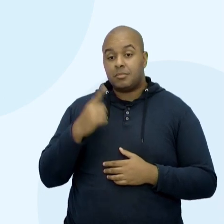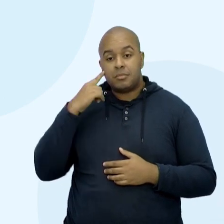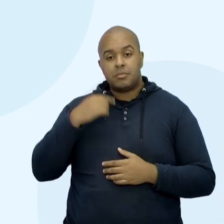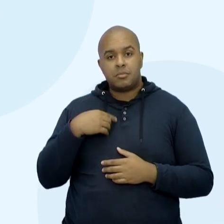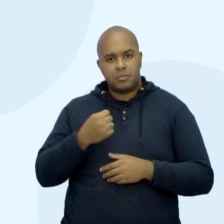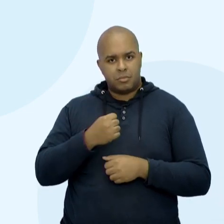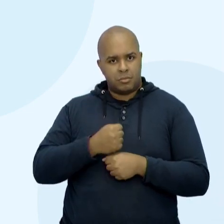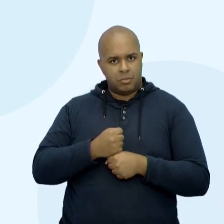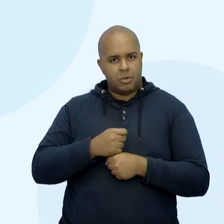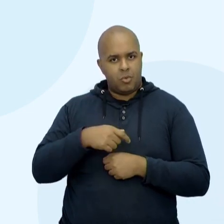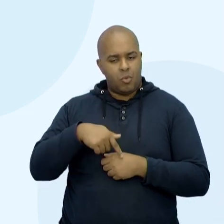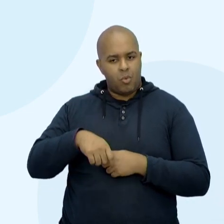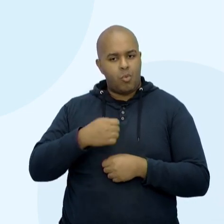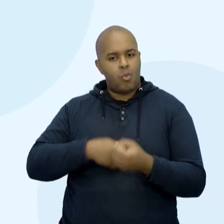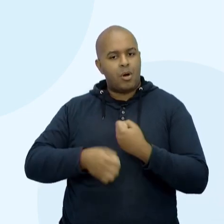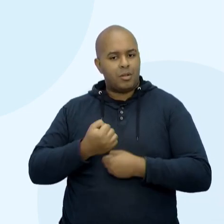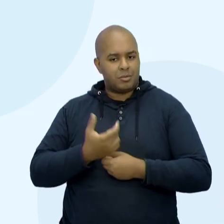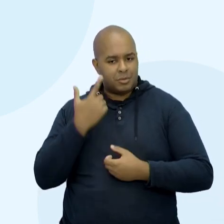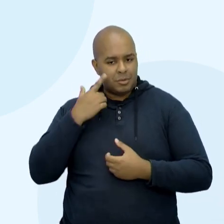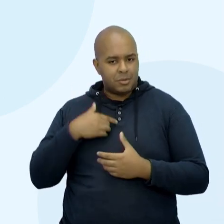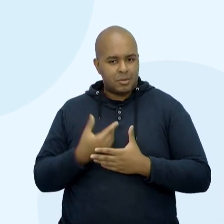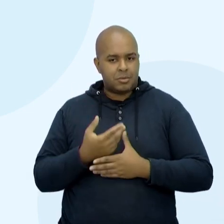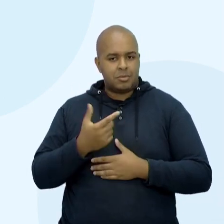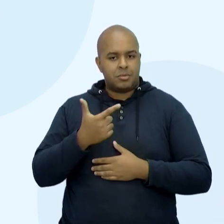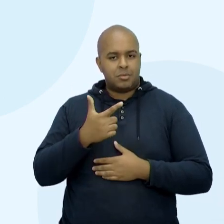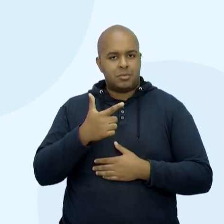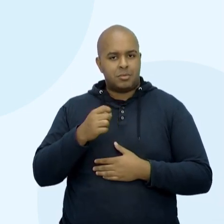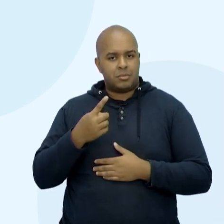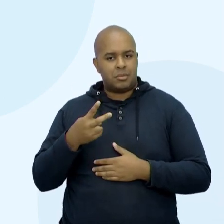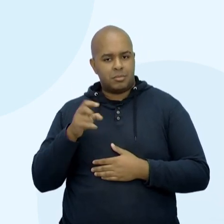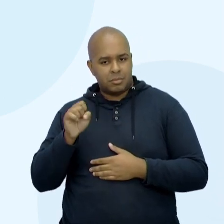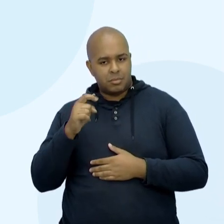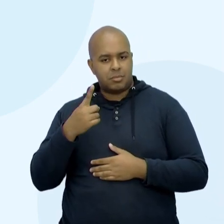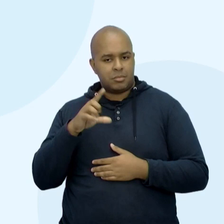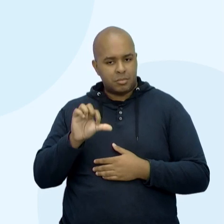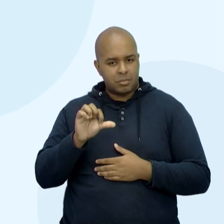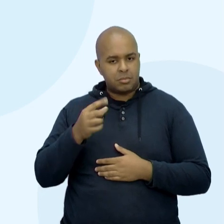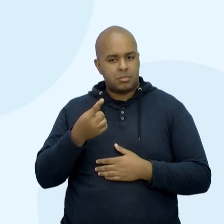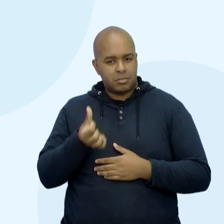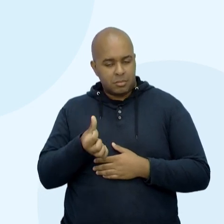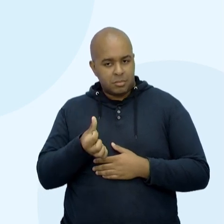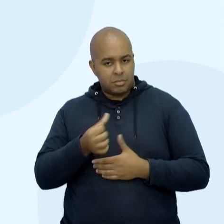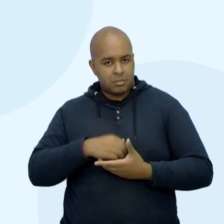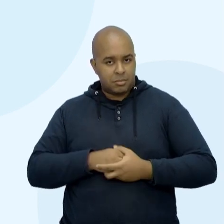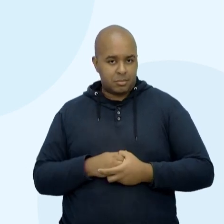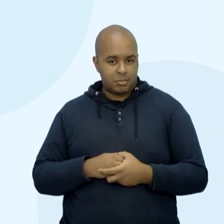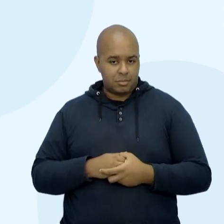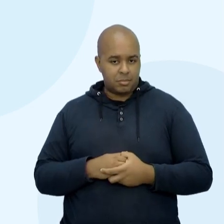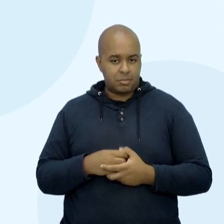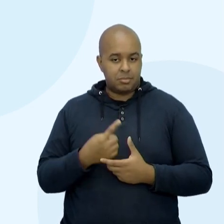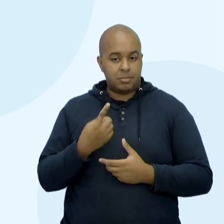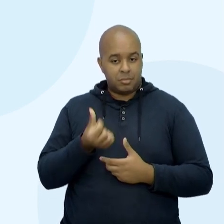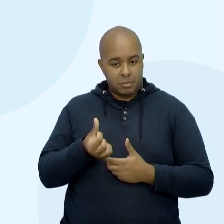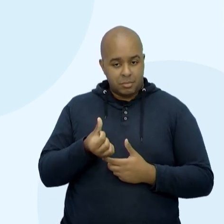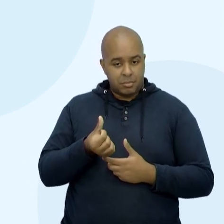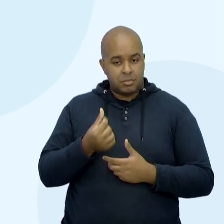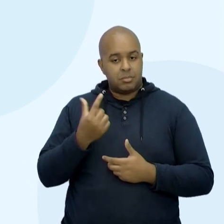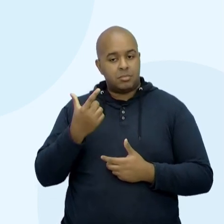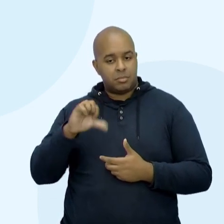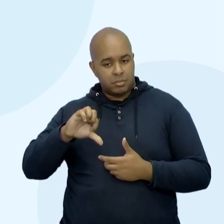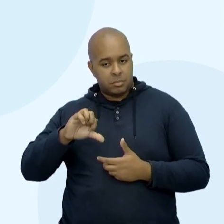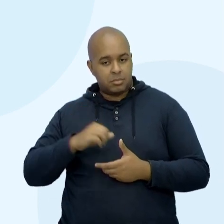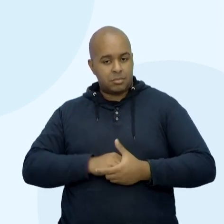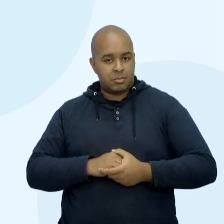os anos. Então, olha só, 2018, 19, 16, 16,